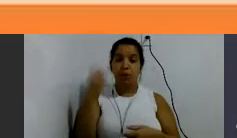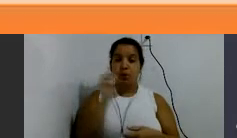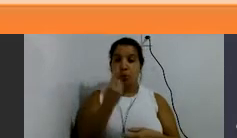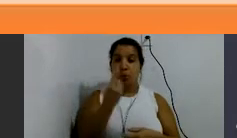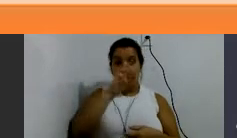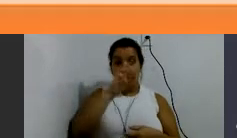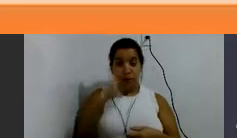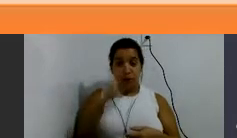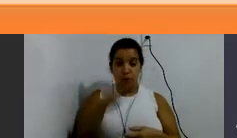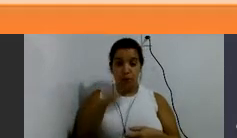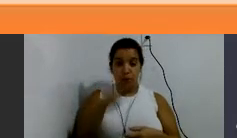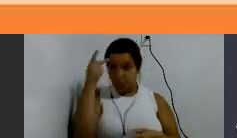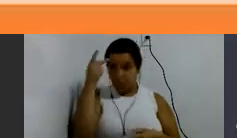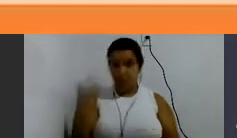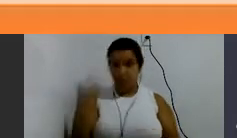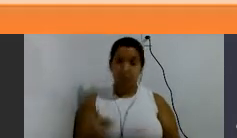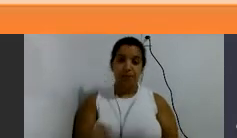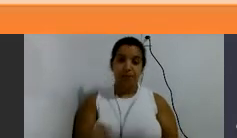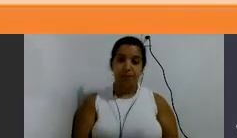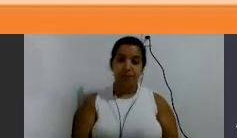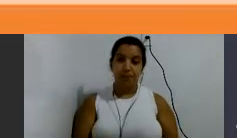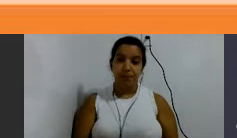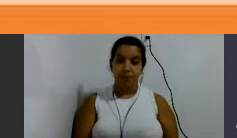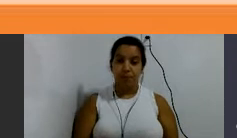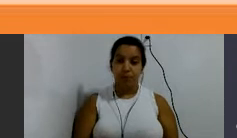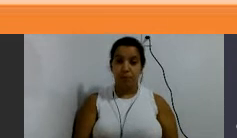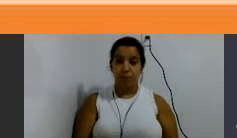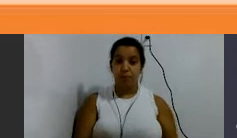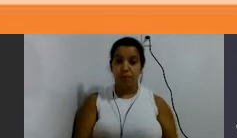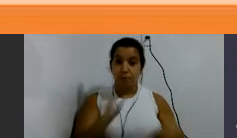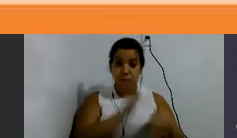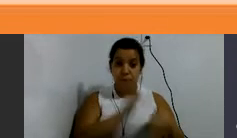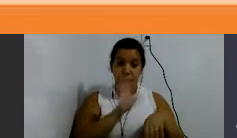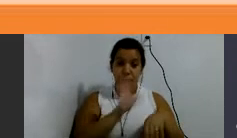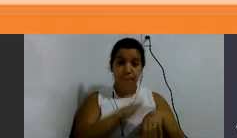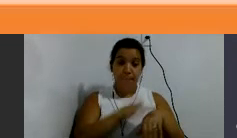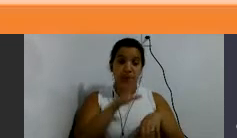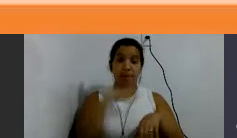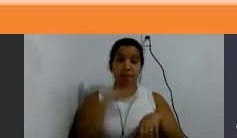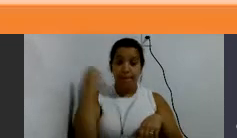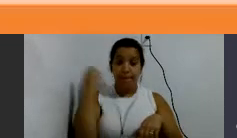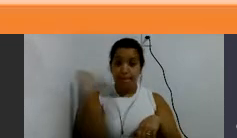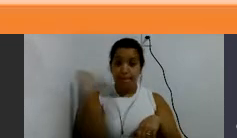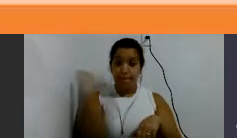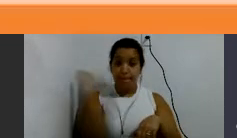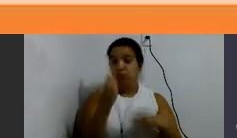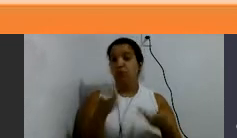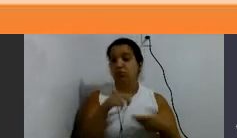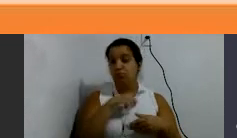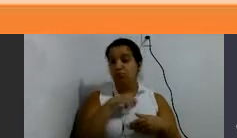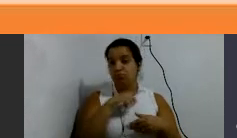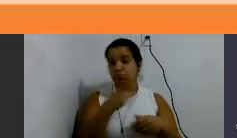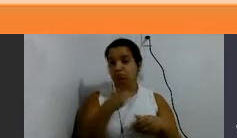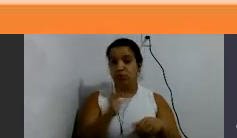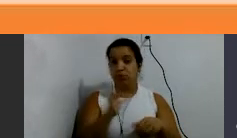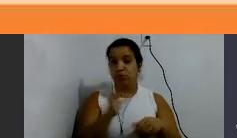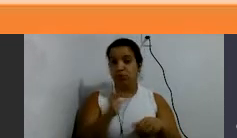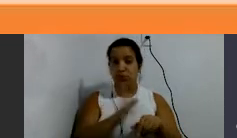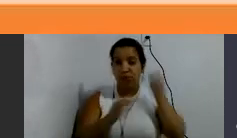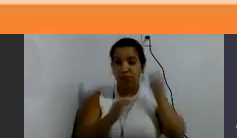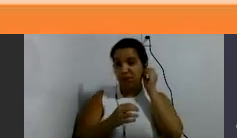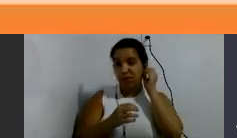de 1 milhão de pessoas. E é a doença parasitária que mais causa mortes. Então, é uma doença